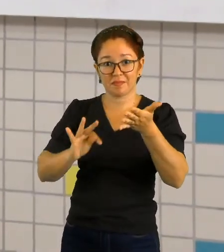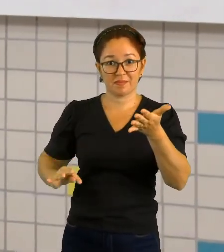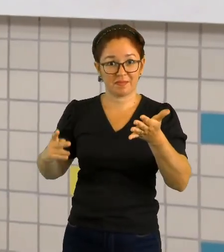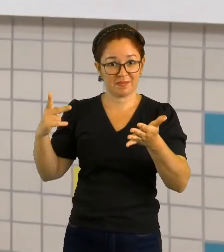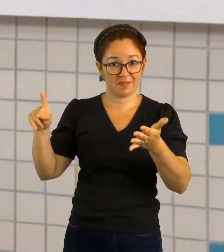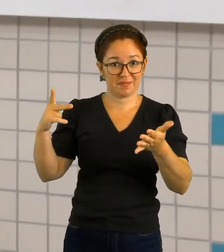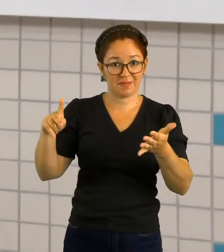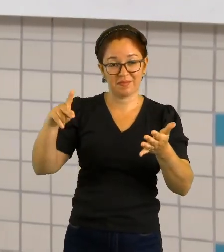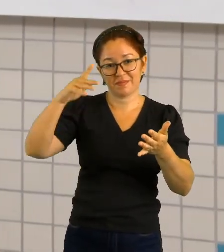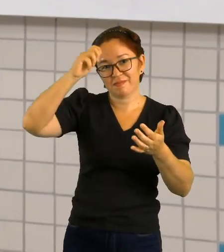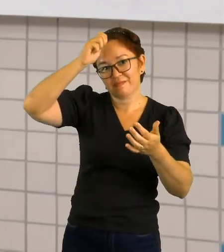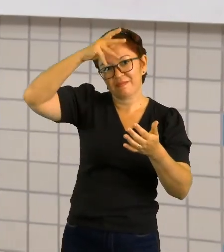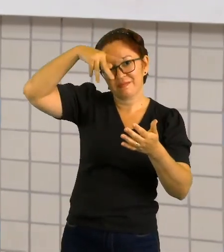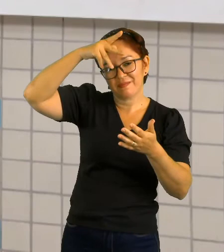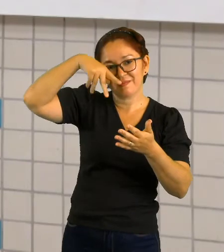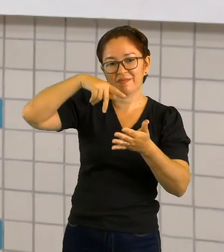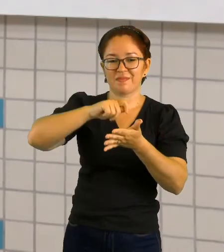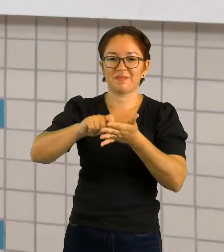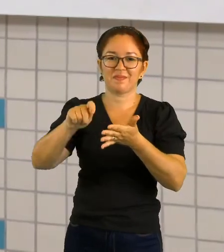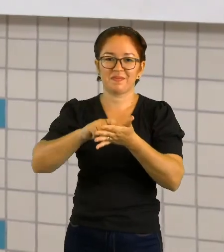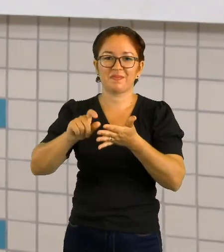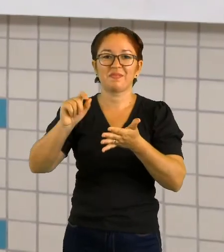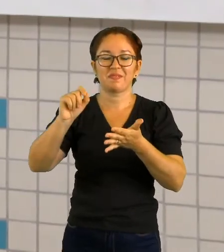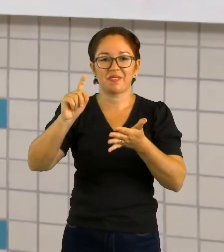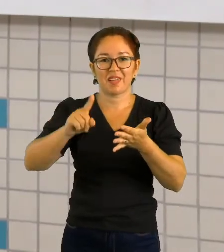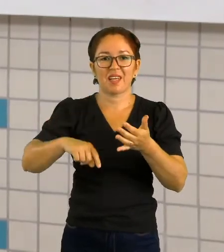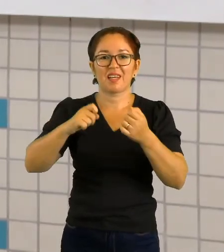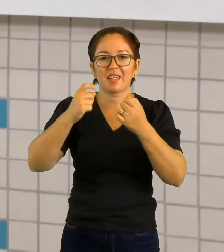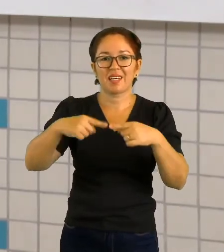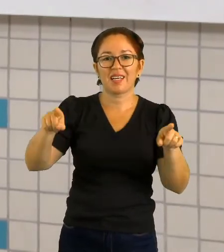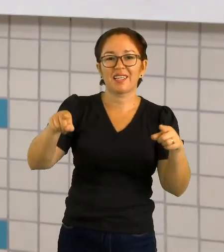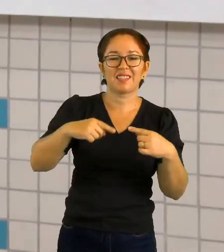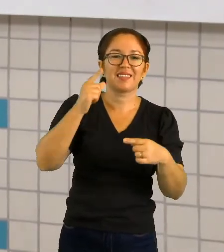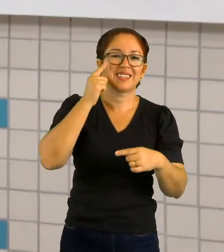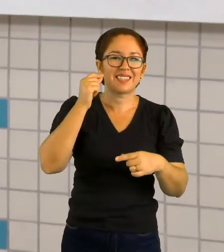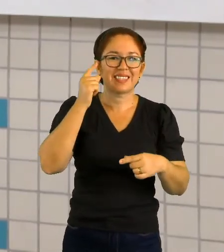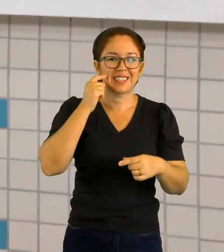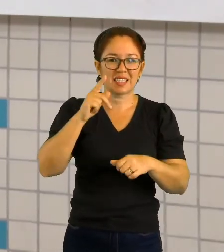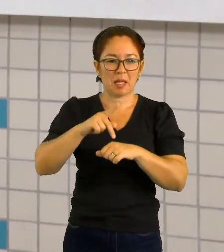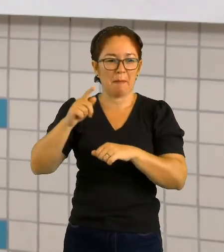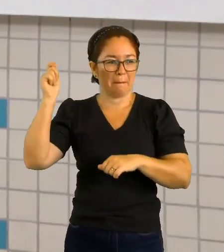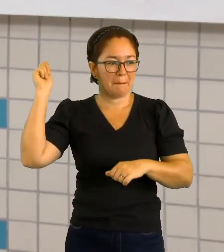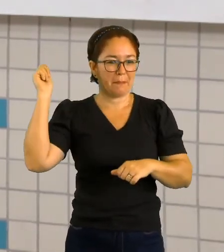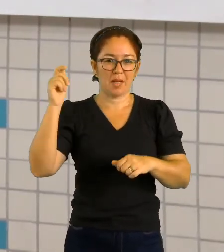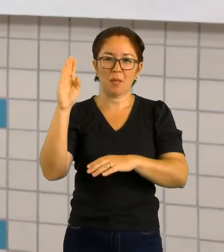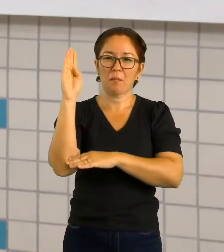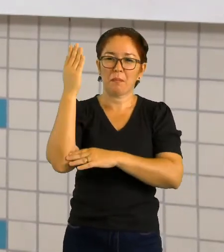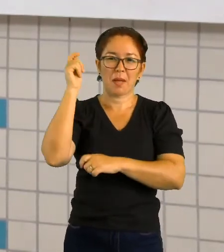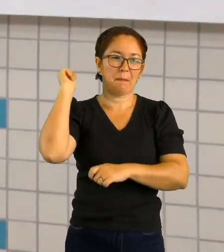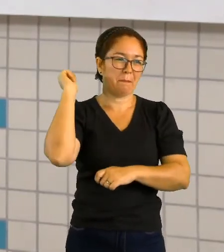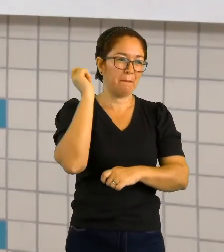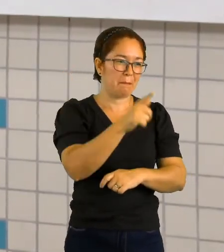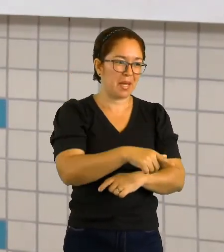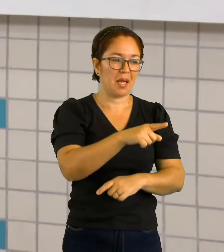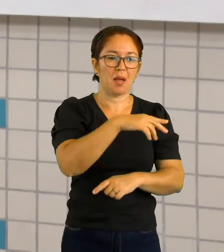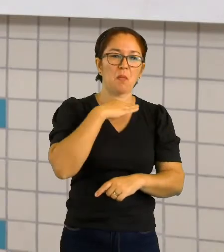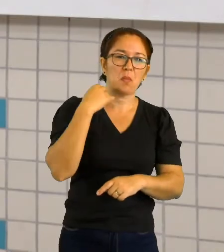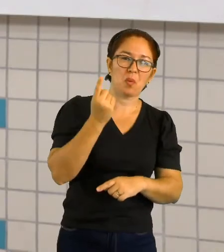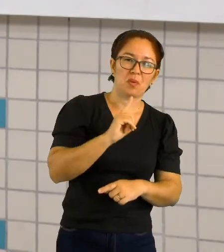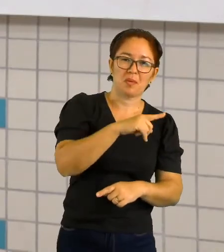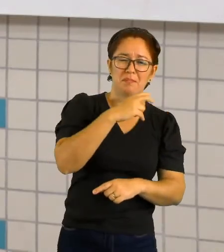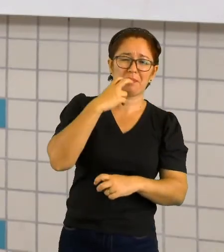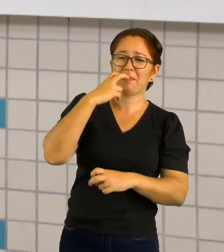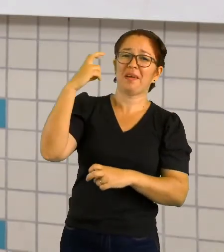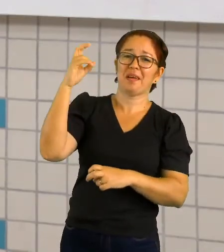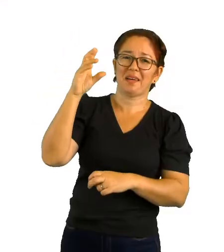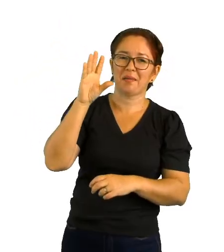uma canção popular. Atirei o pau no gato, mas o gato não morreu. Dona Chica admirou-se do berro que o gato deu miau. Miau ela não colocou